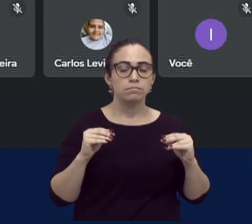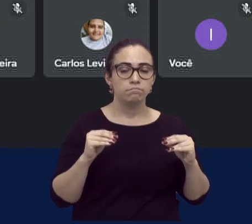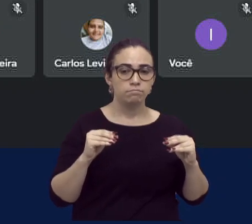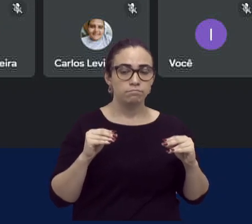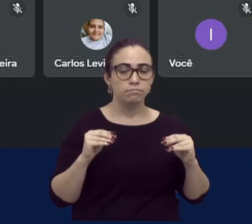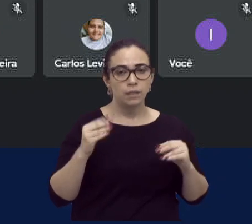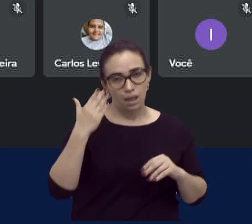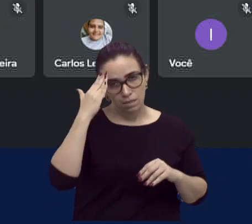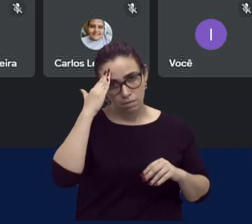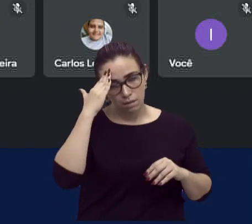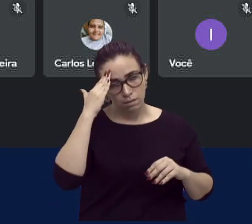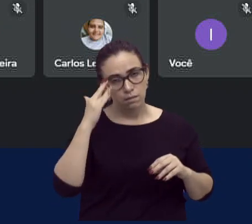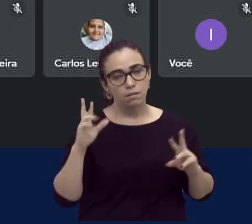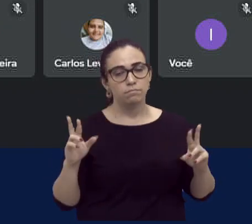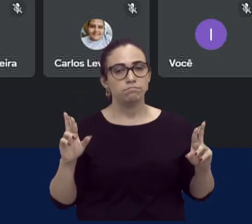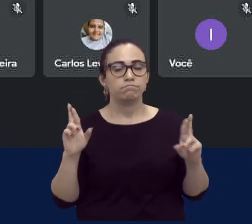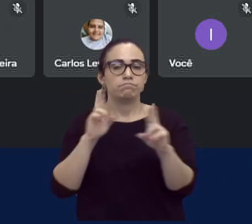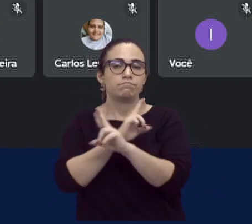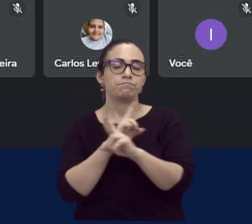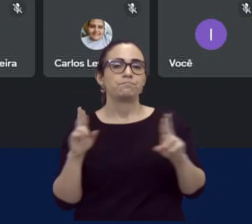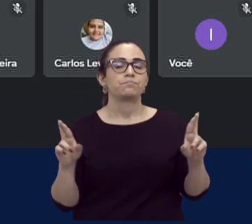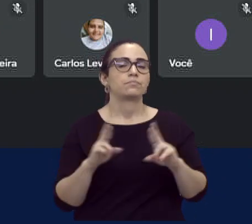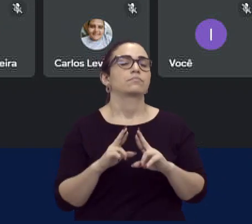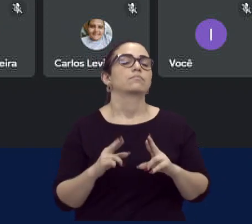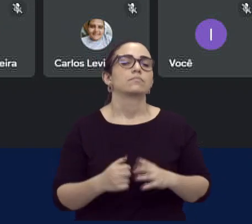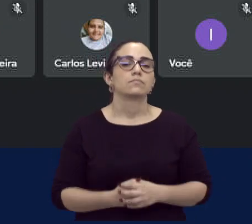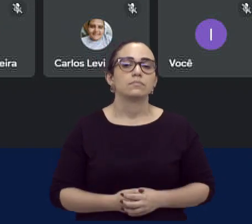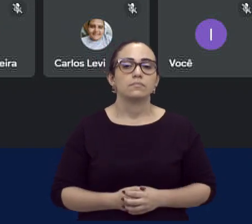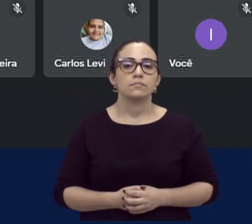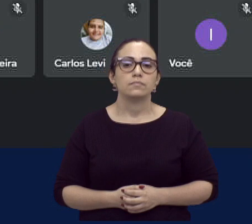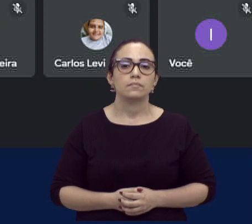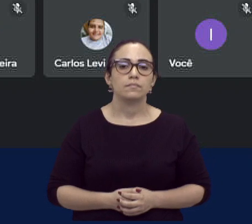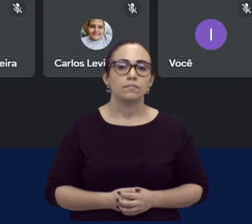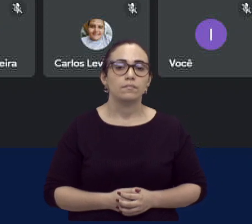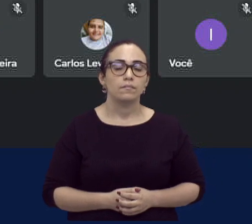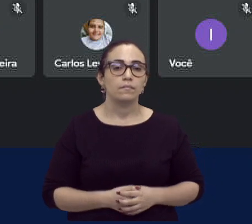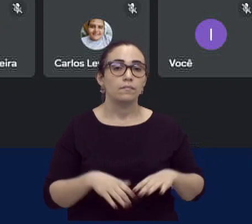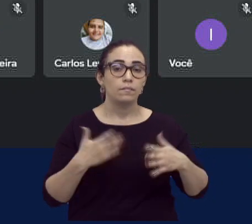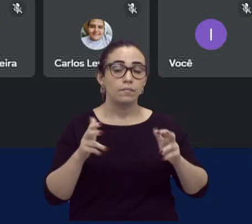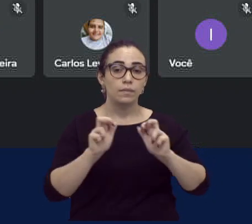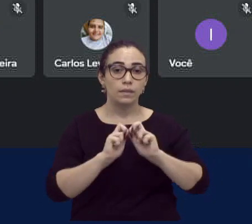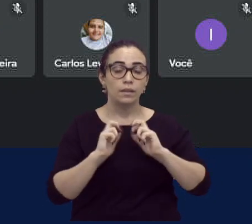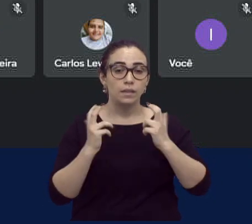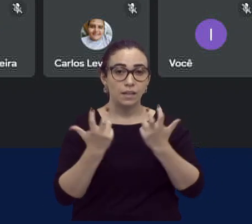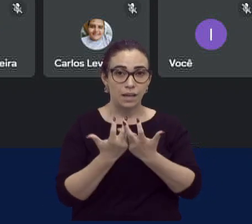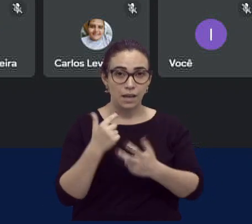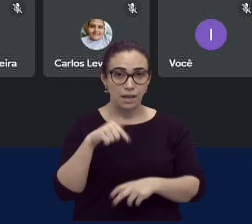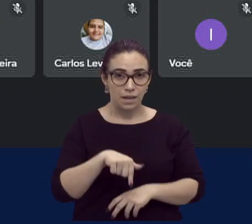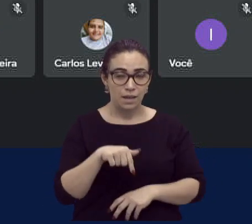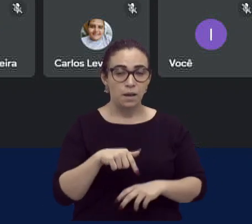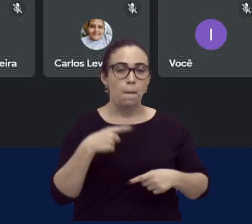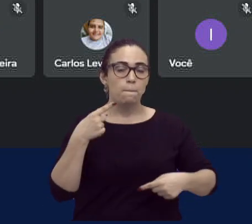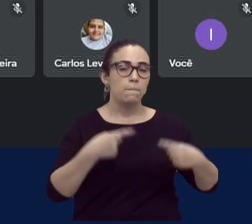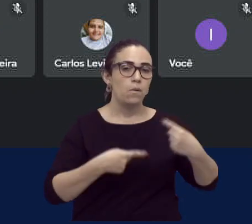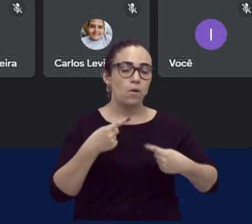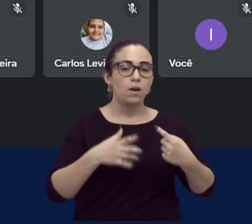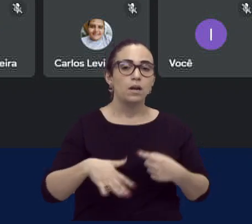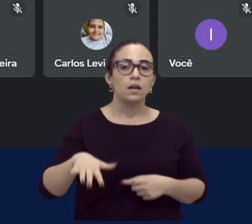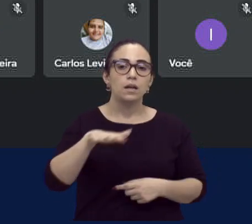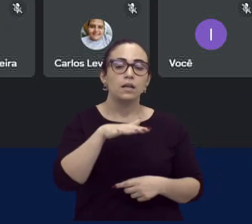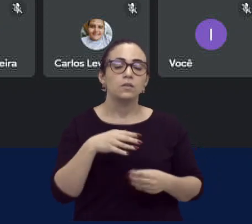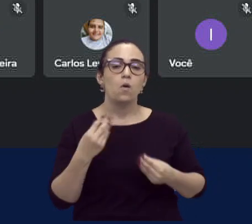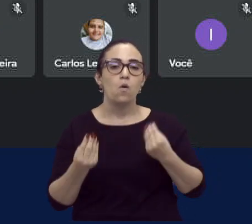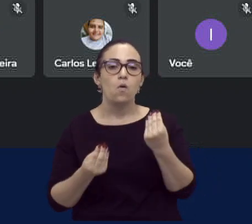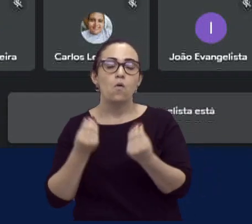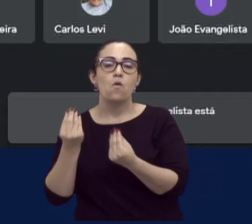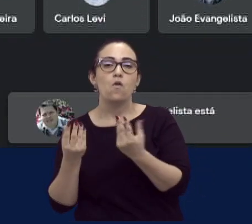dar. Então, assim, quando a gente fala em parlamento, em política, do que se utiliza, né,